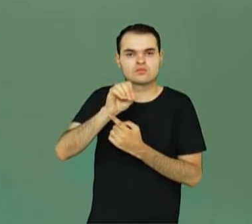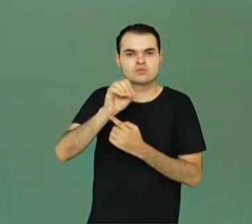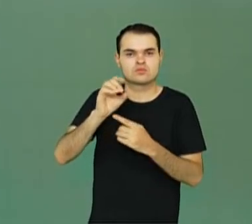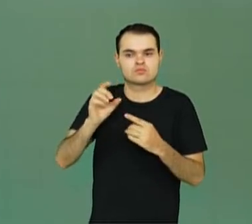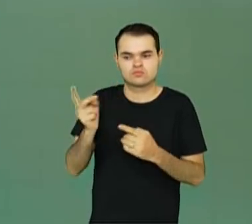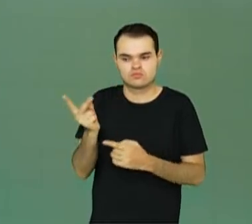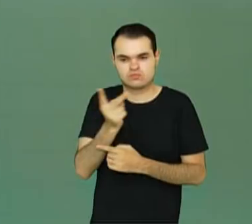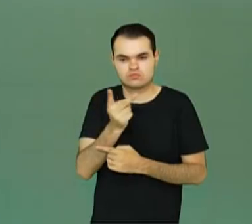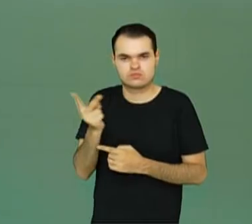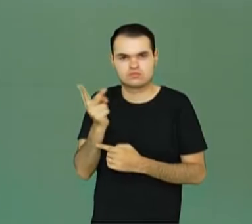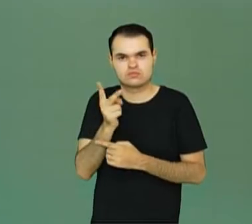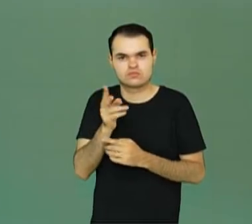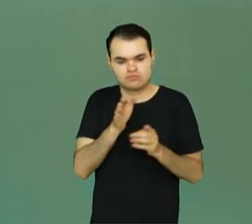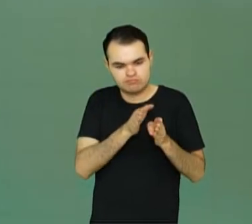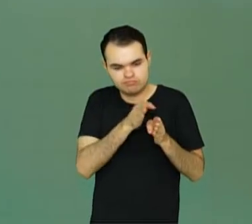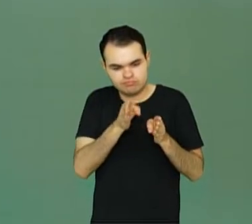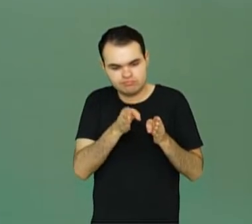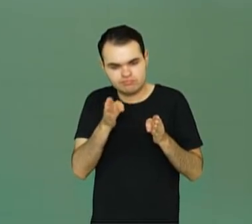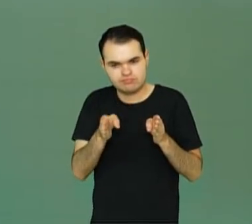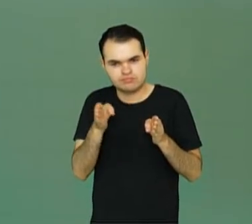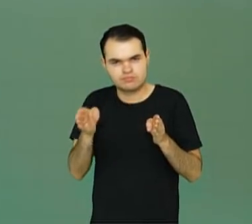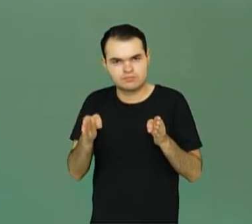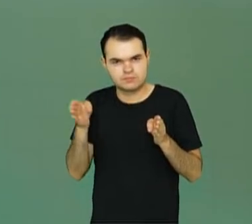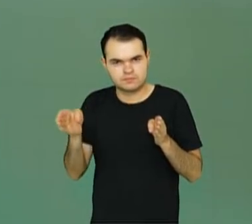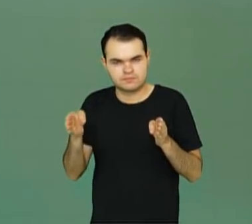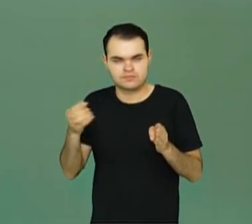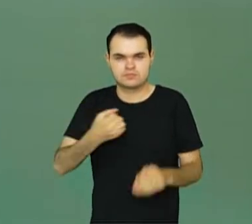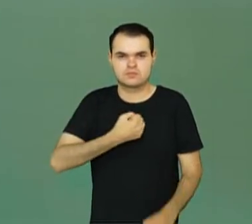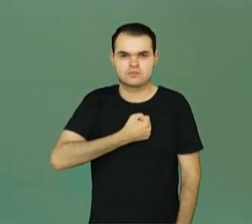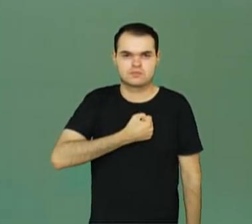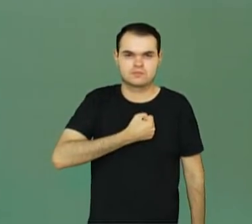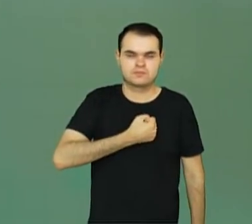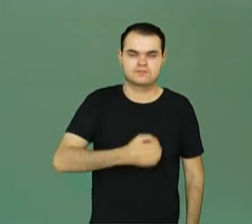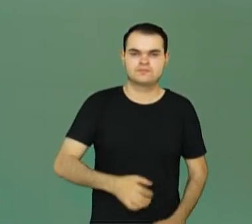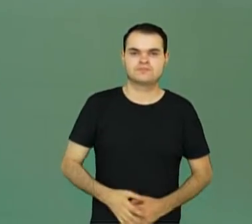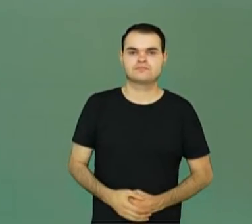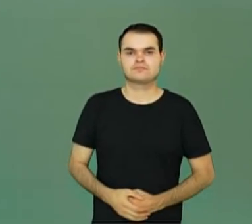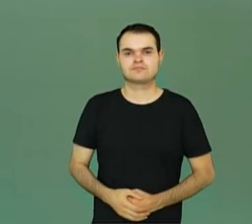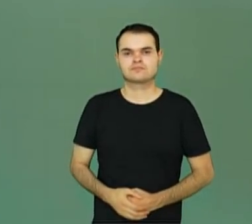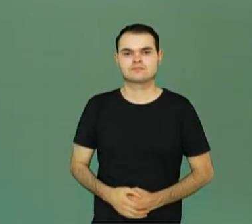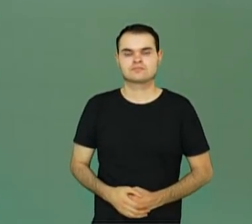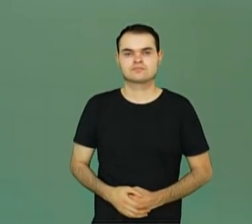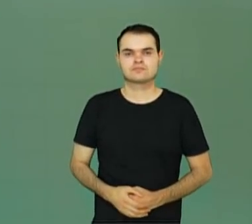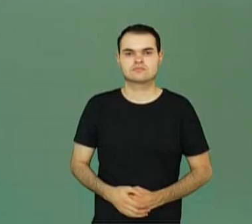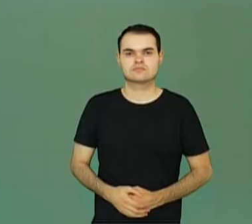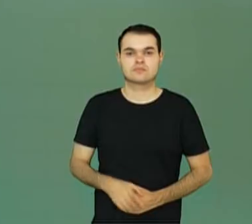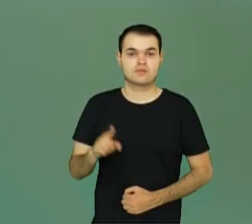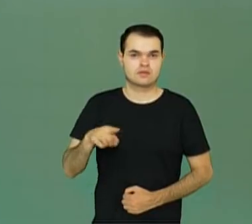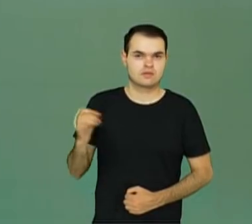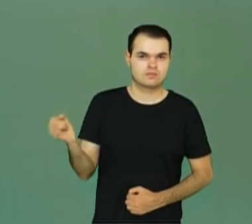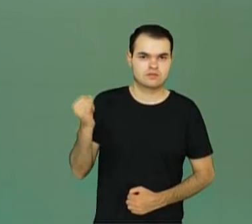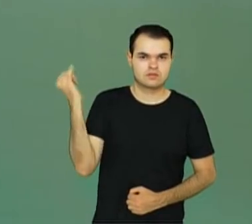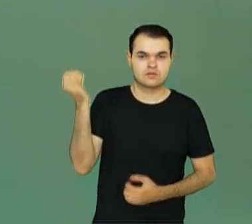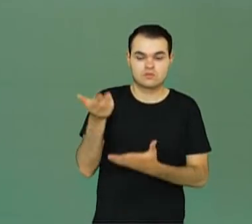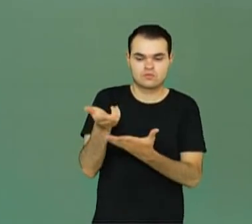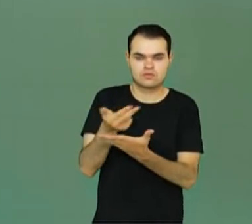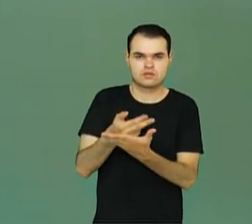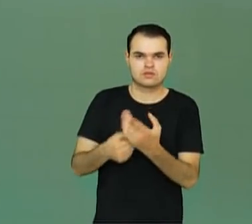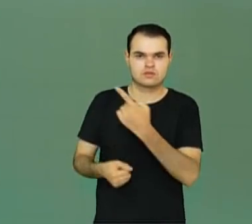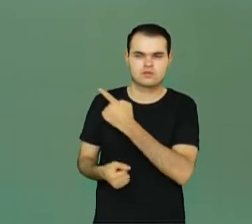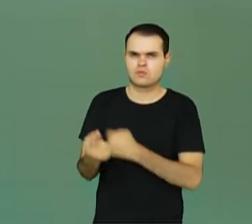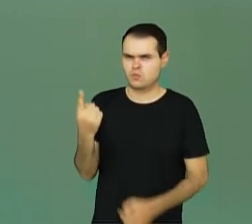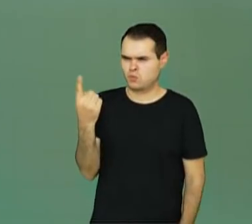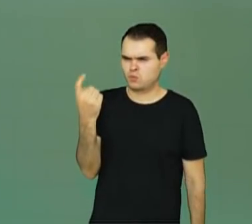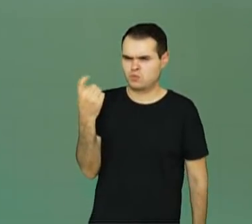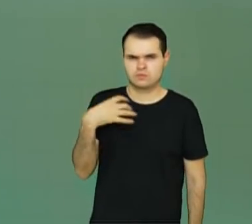são medidas consecutivas, né? São números consecutivos, tá? Uma coisa importante é o seguinte, esse desenho não é a única maneira de